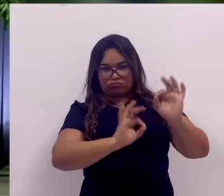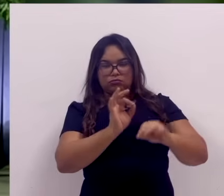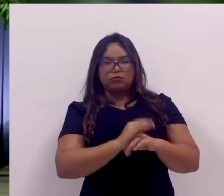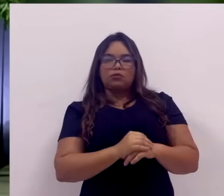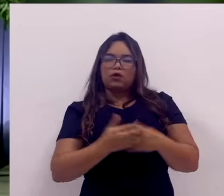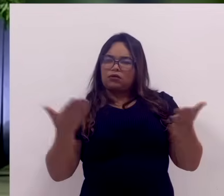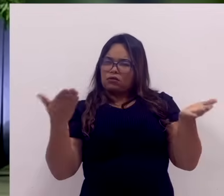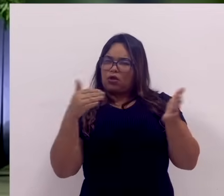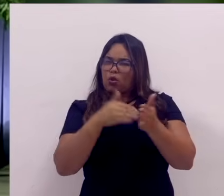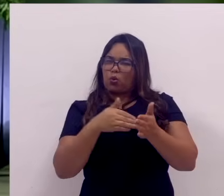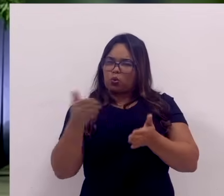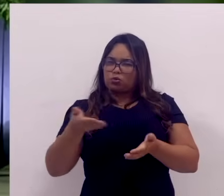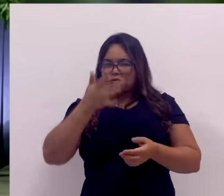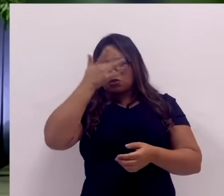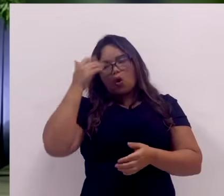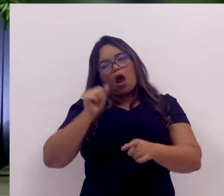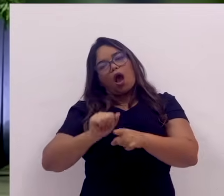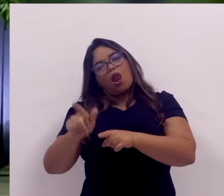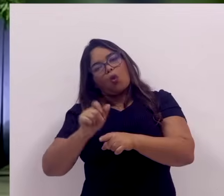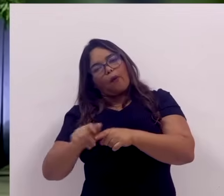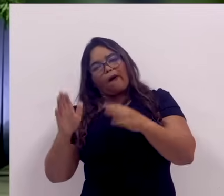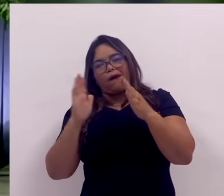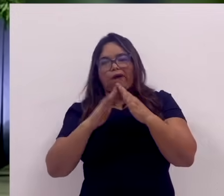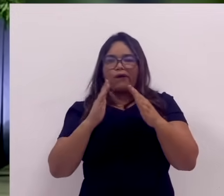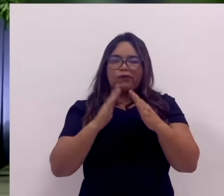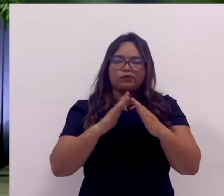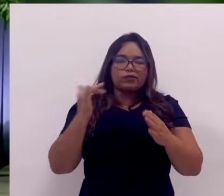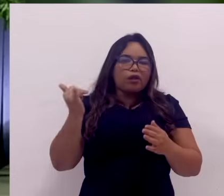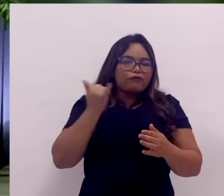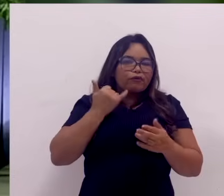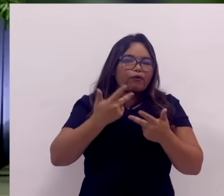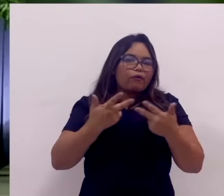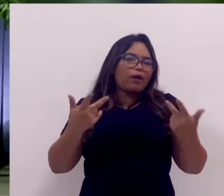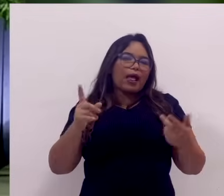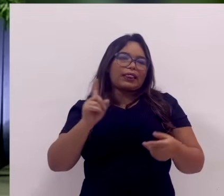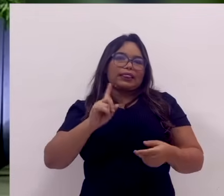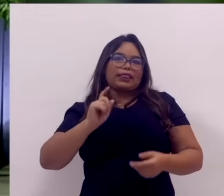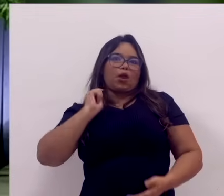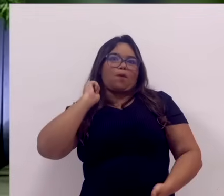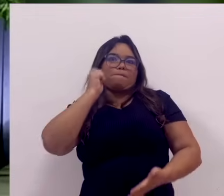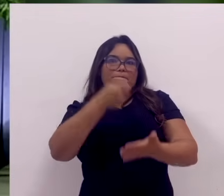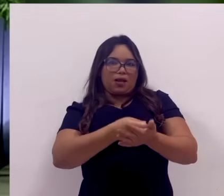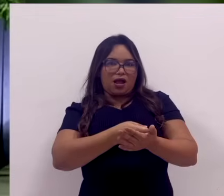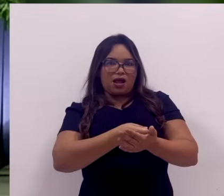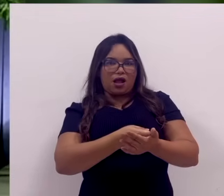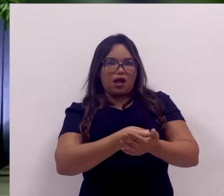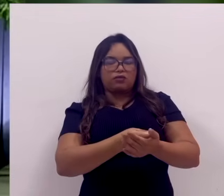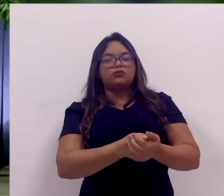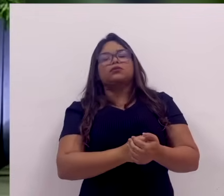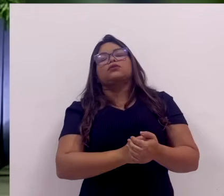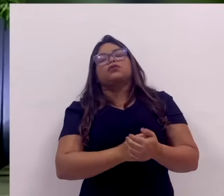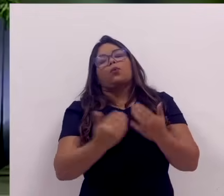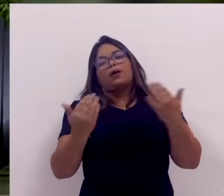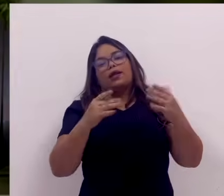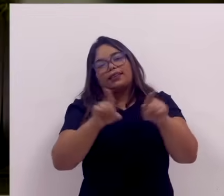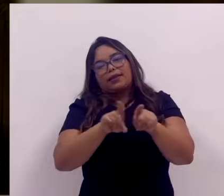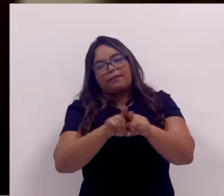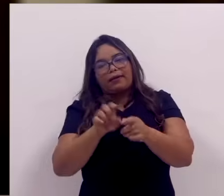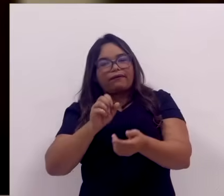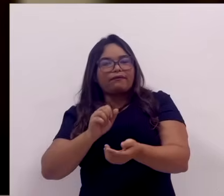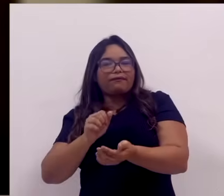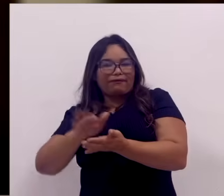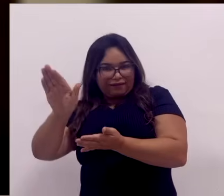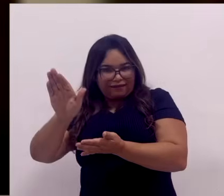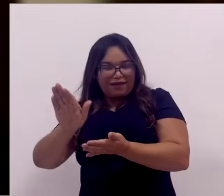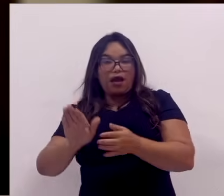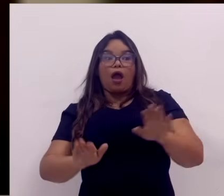assim. Agora, se alguém não tivesse mais dinheiro e deixasse de pagar, tiravam a sua cabeça e colocavam outra no seu lugar,